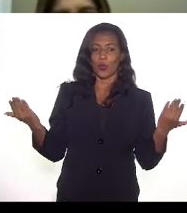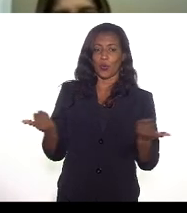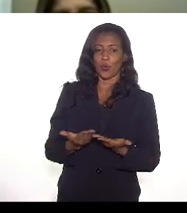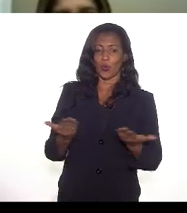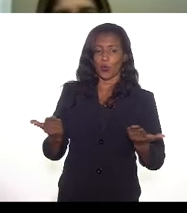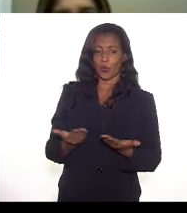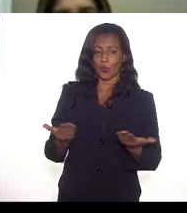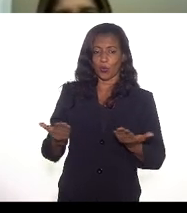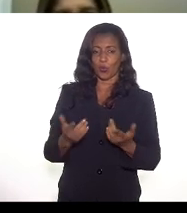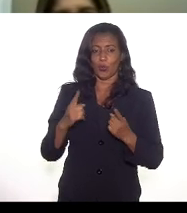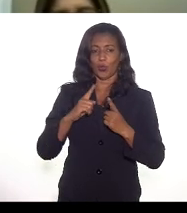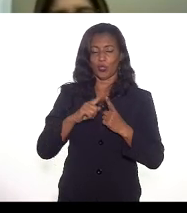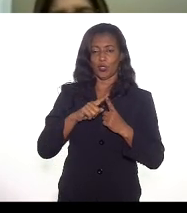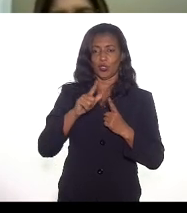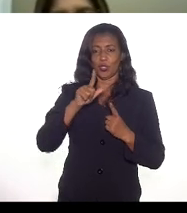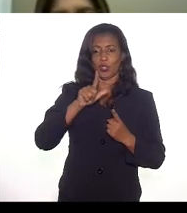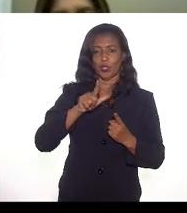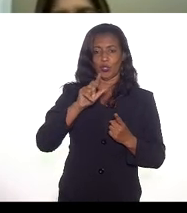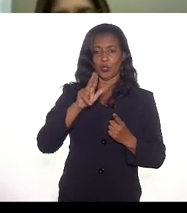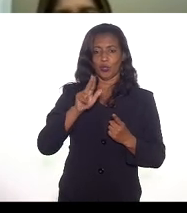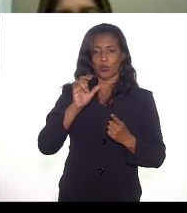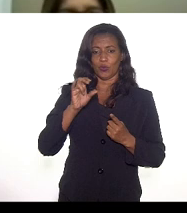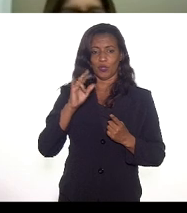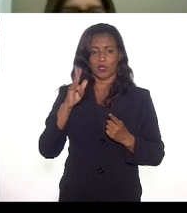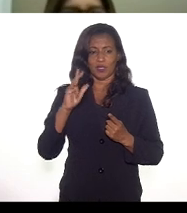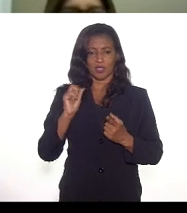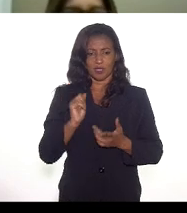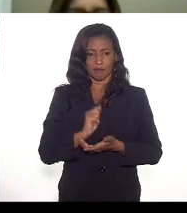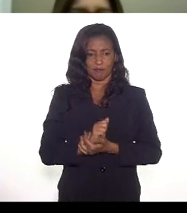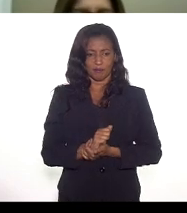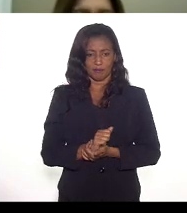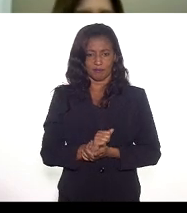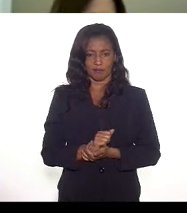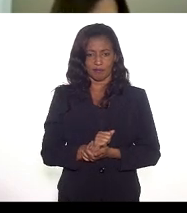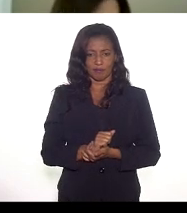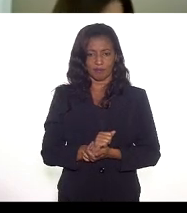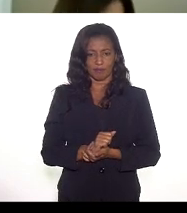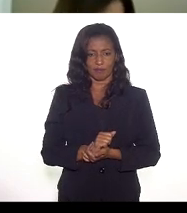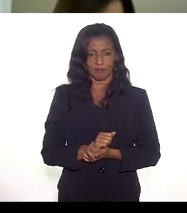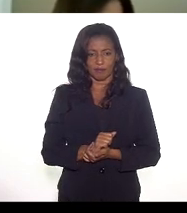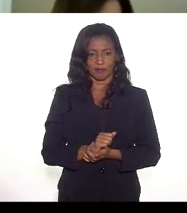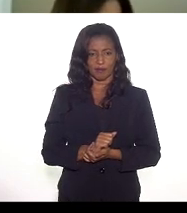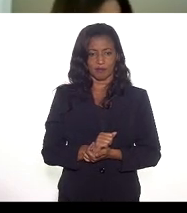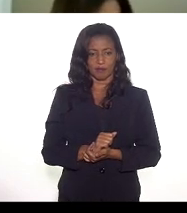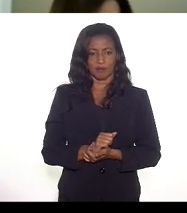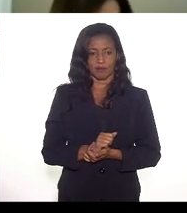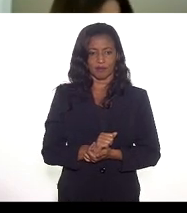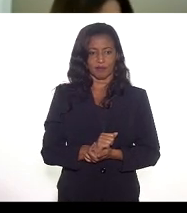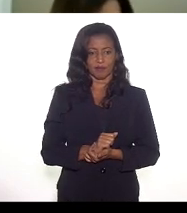deputada Lucinha Chile. Para amanhã, Fábio, por favor, André. Fábio Serafini.